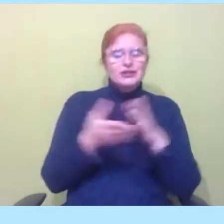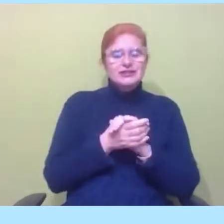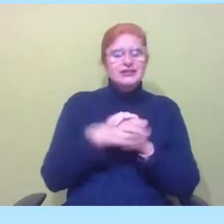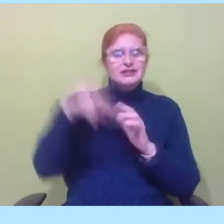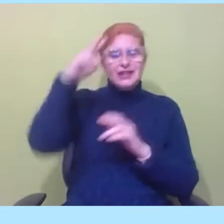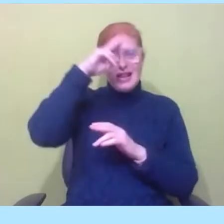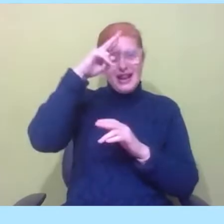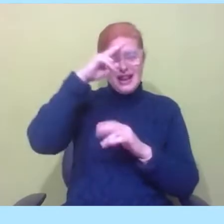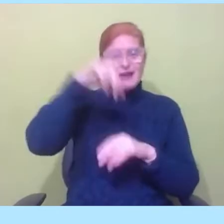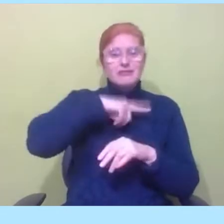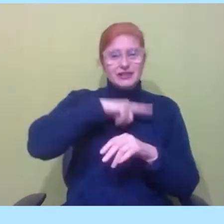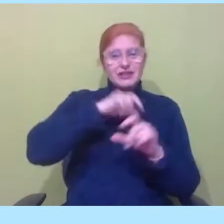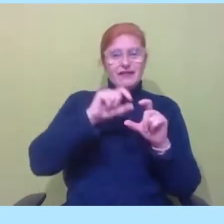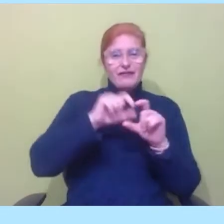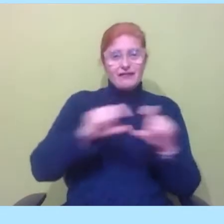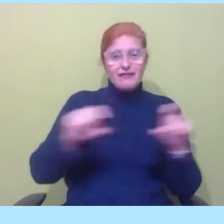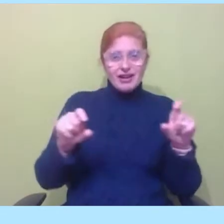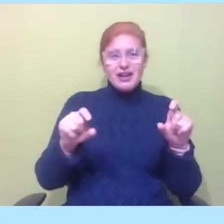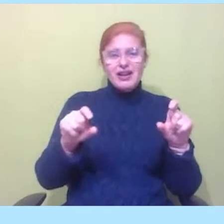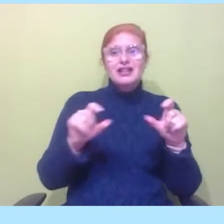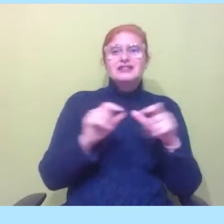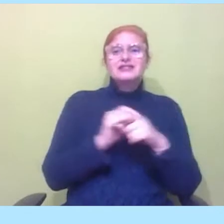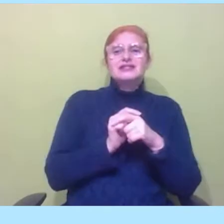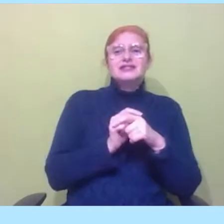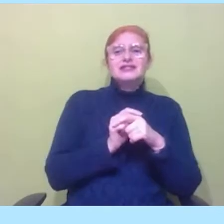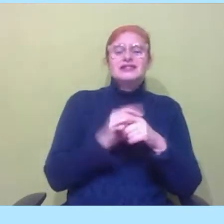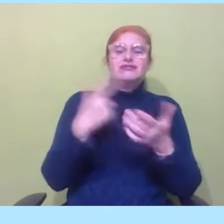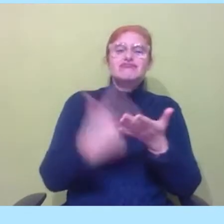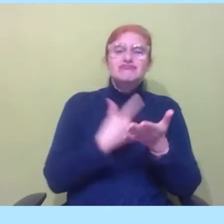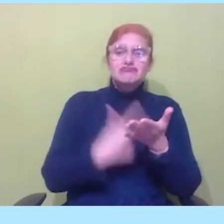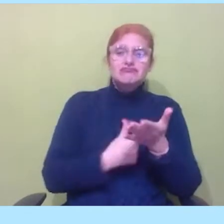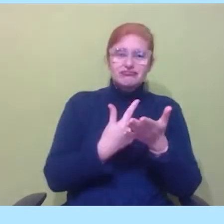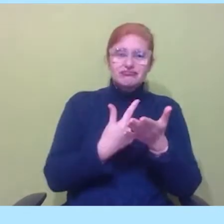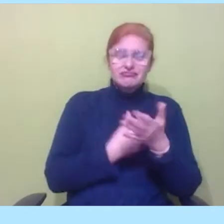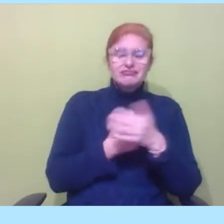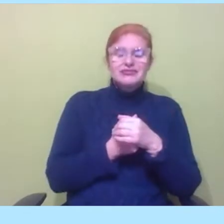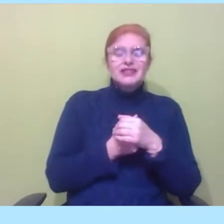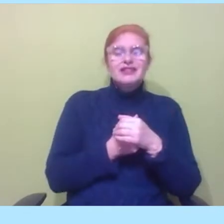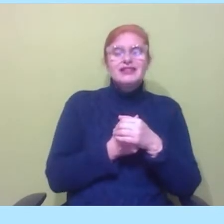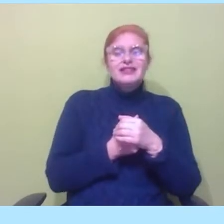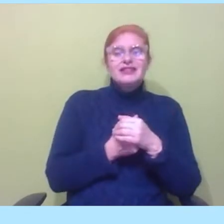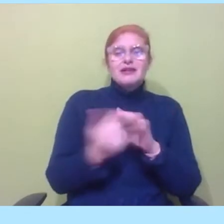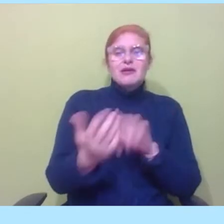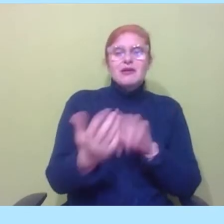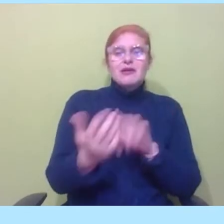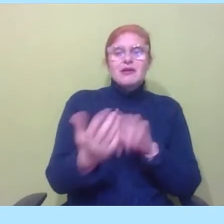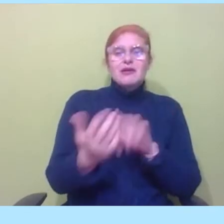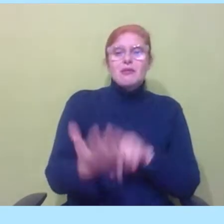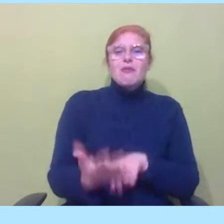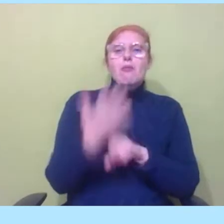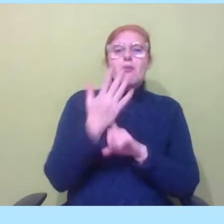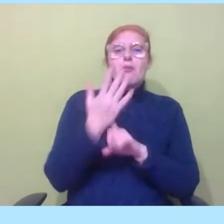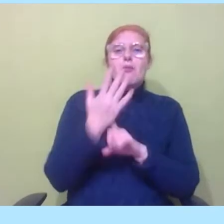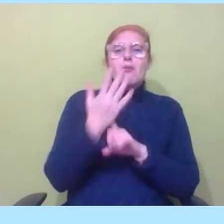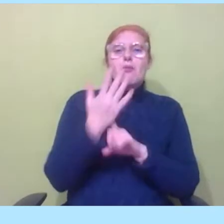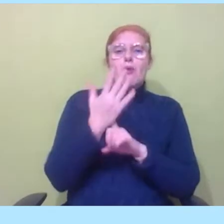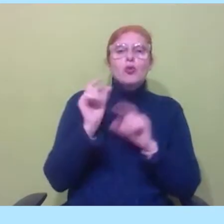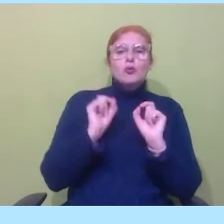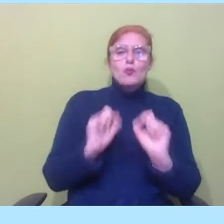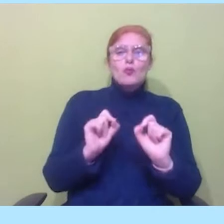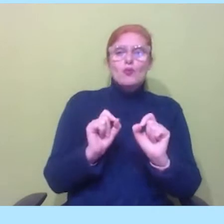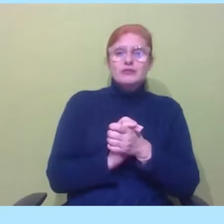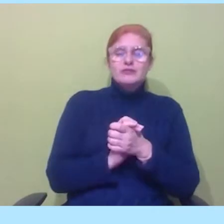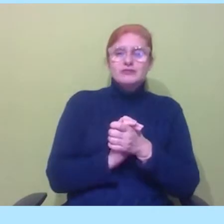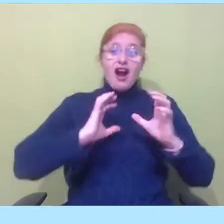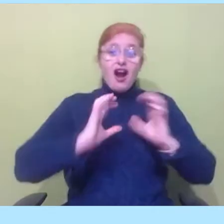fala que uma das partes do livro que a Bell Hooks traz, que é que uma revolução